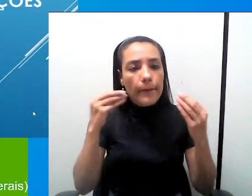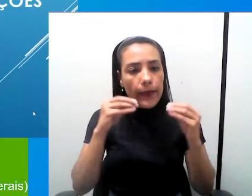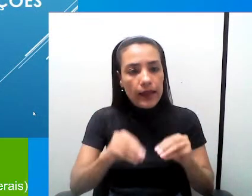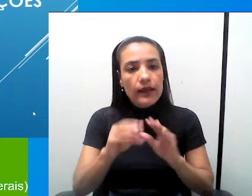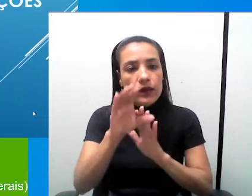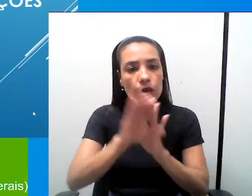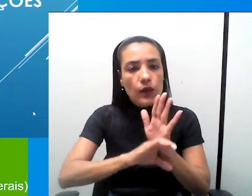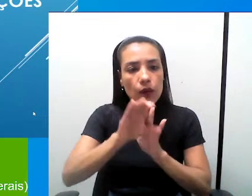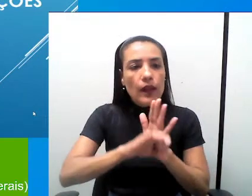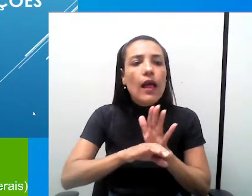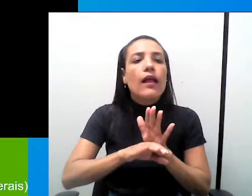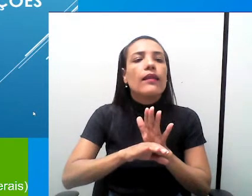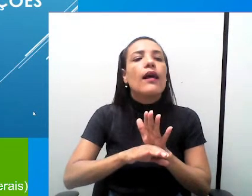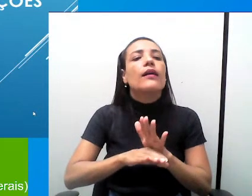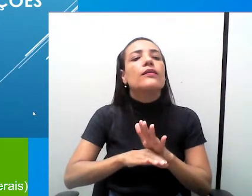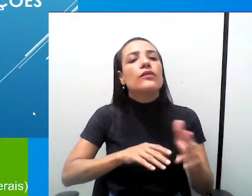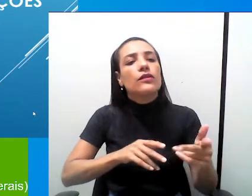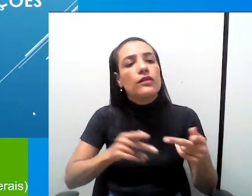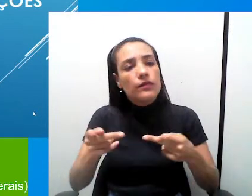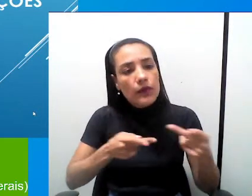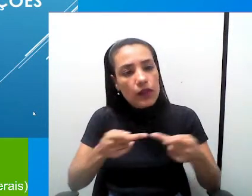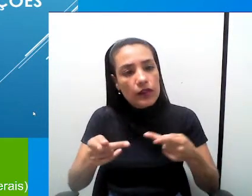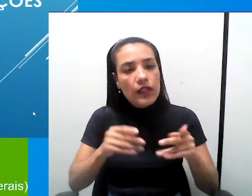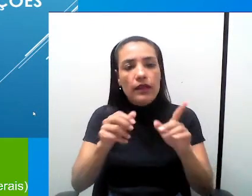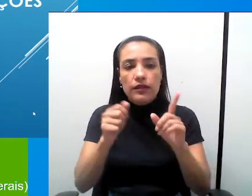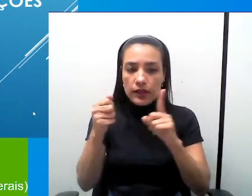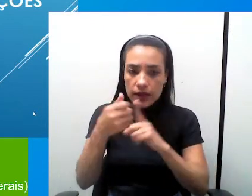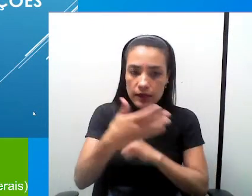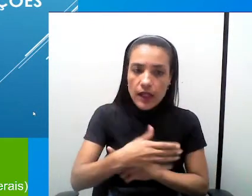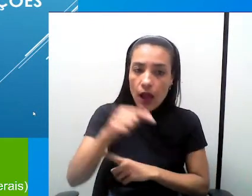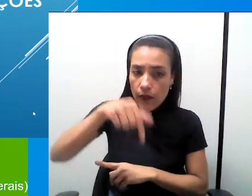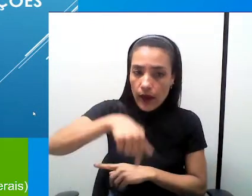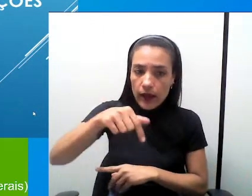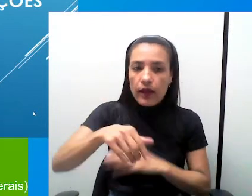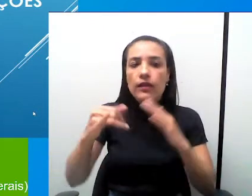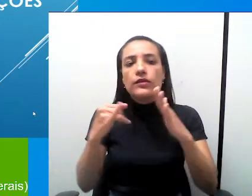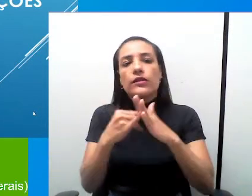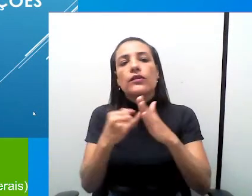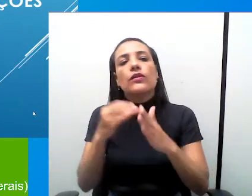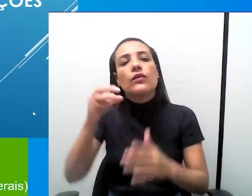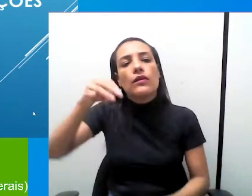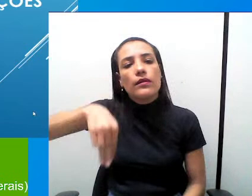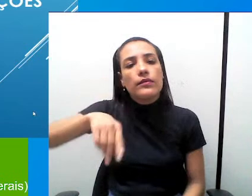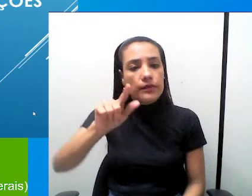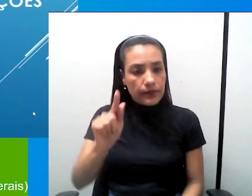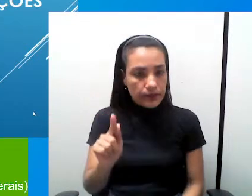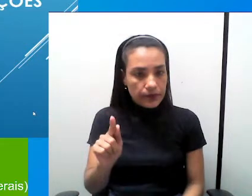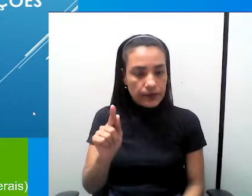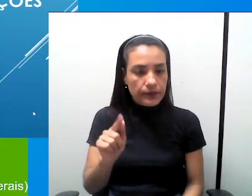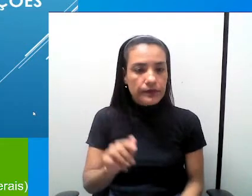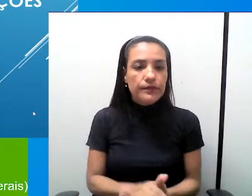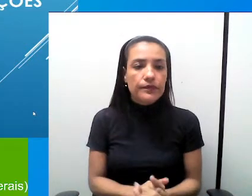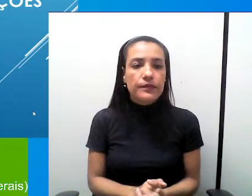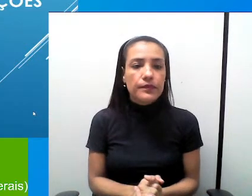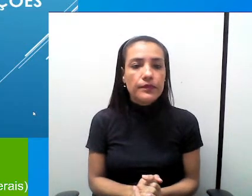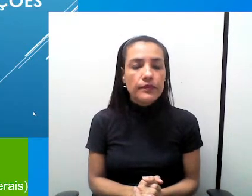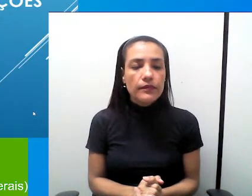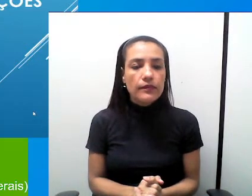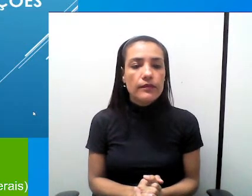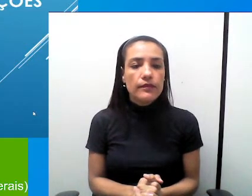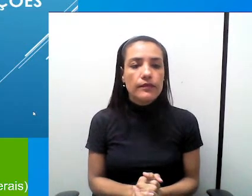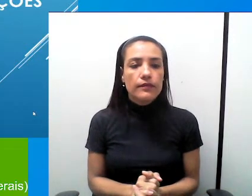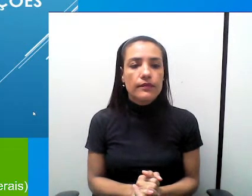no IFNMG como uma atividade fundamental. Meu nome é Ricardo, já disse, sou mestre em Sociologia Política pela Universidade Federal de Santa